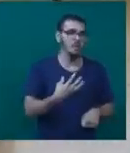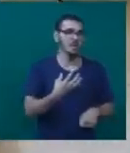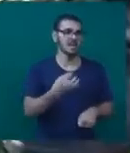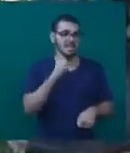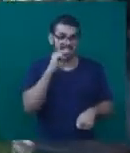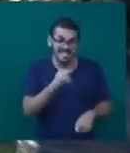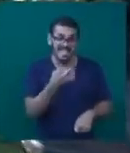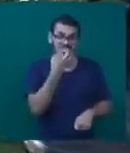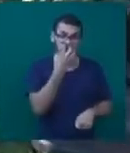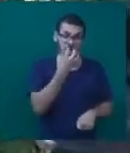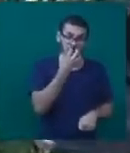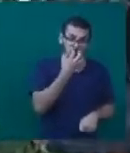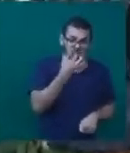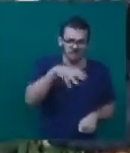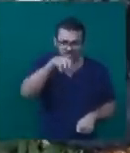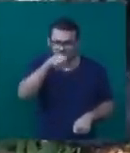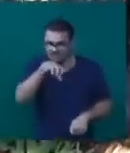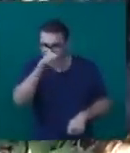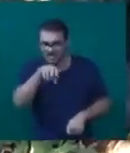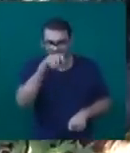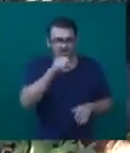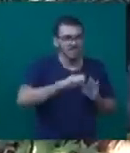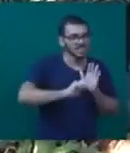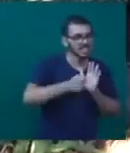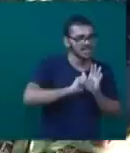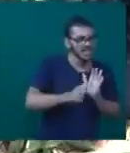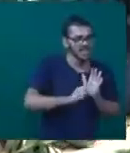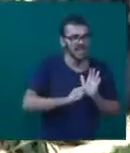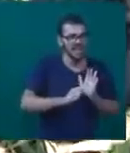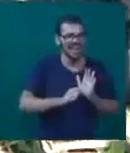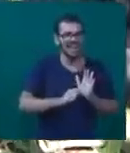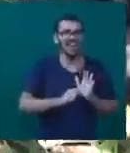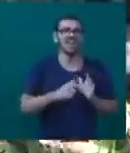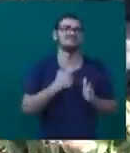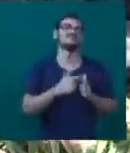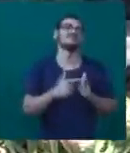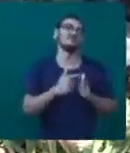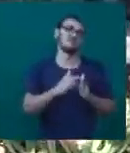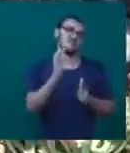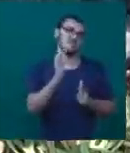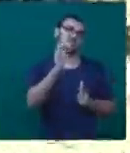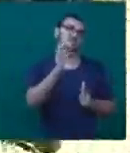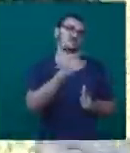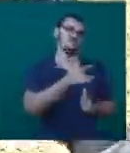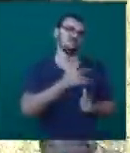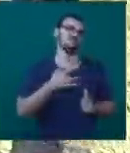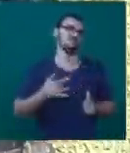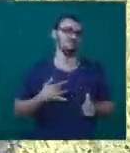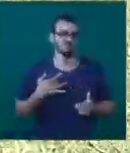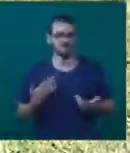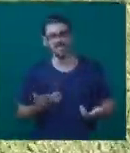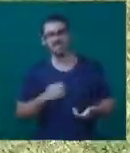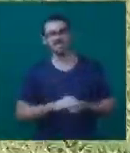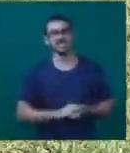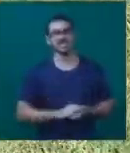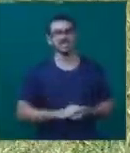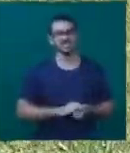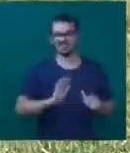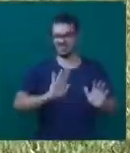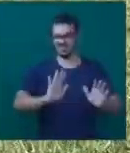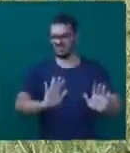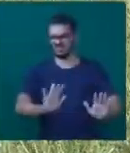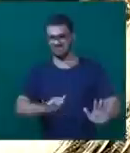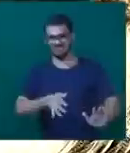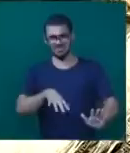a inalar ou ingerir droga, ele vai ter problemas sérios de saúde, né? Então isso é totalmente abominável e